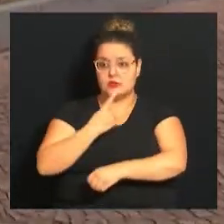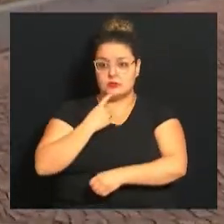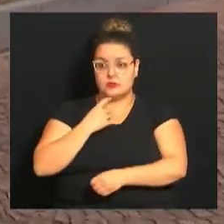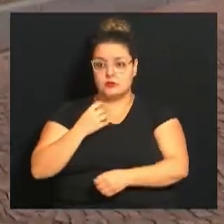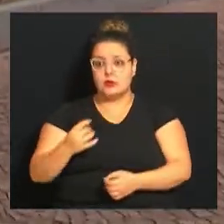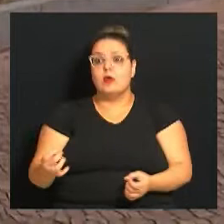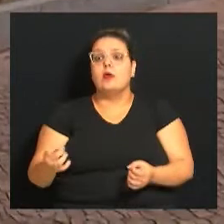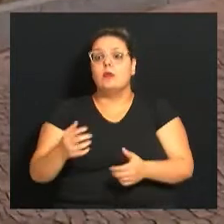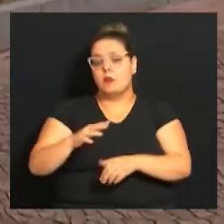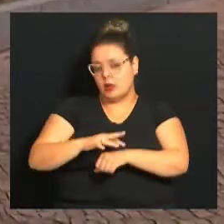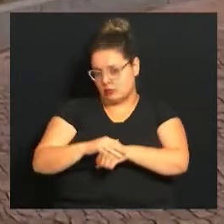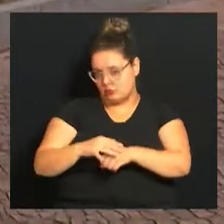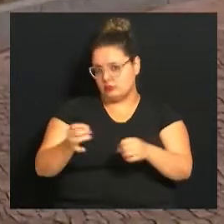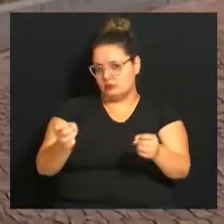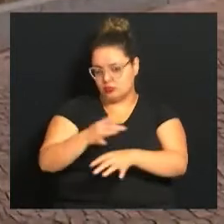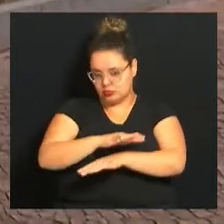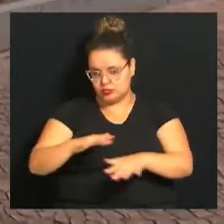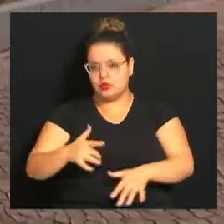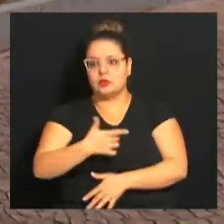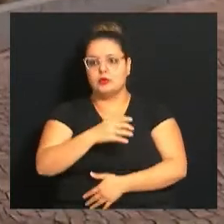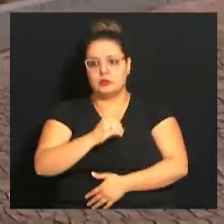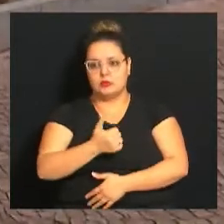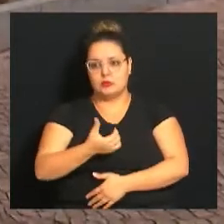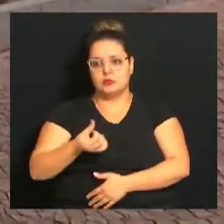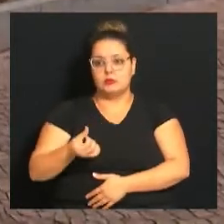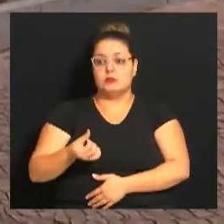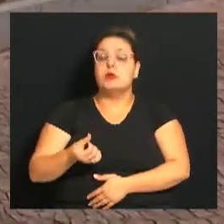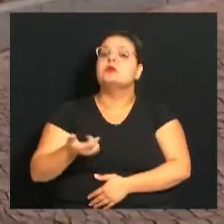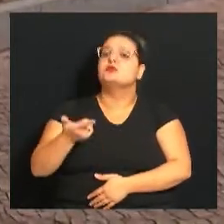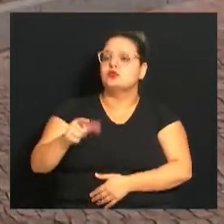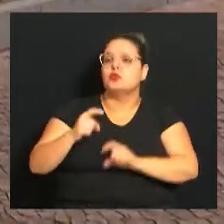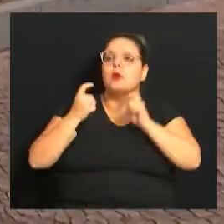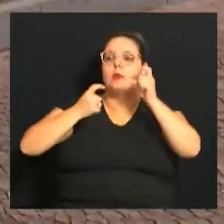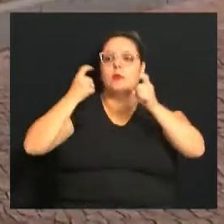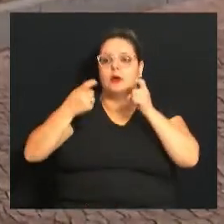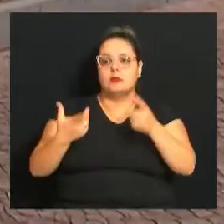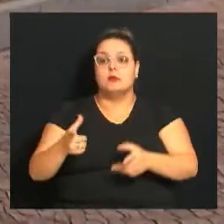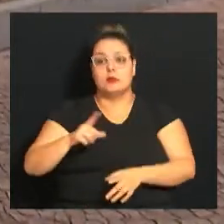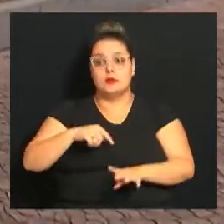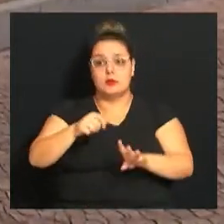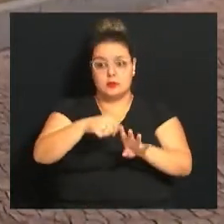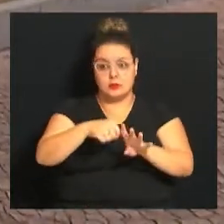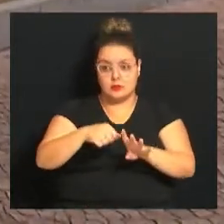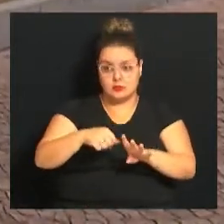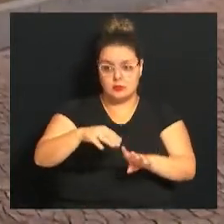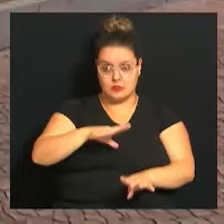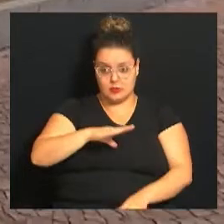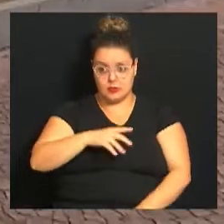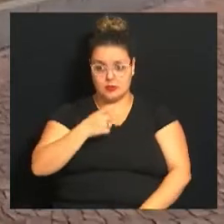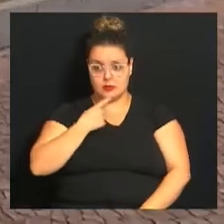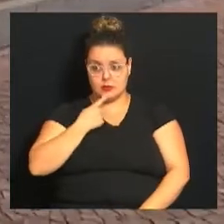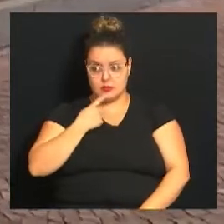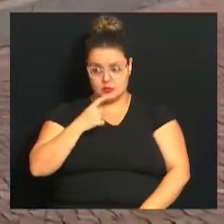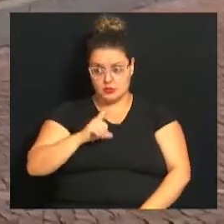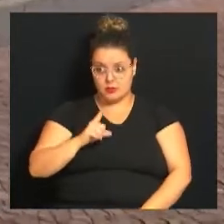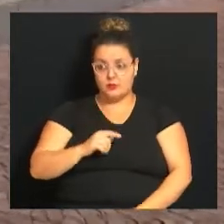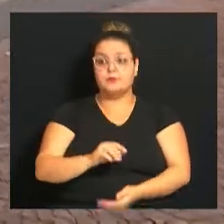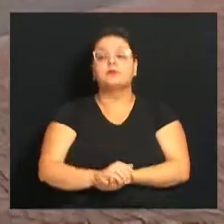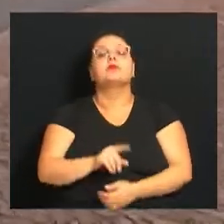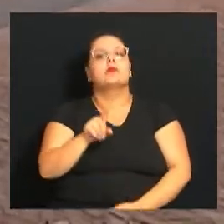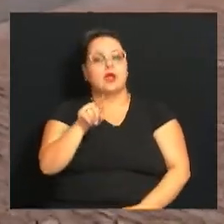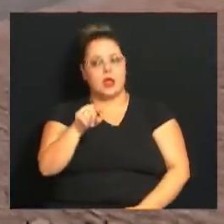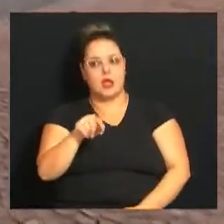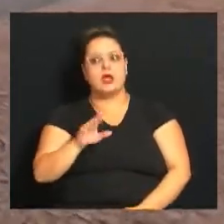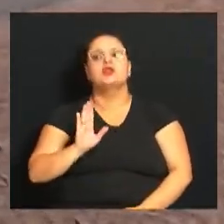erradicada em 2016, mas ainda volta a preocupar. E tem calendário aqui em Campinas para imunização contra sarampo também. Exato, já é